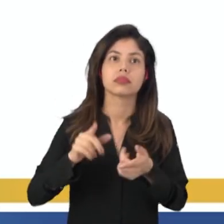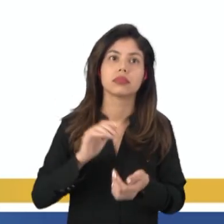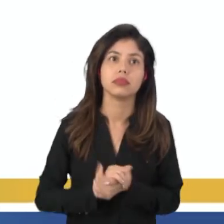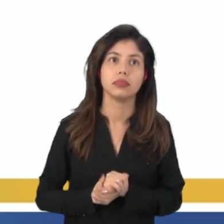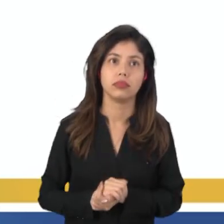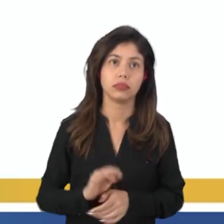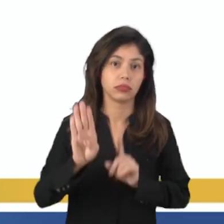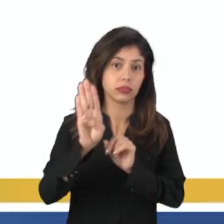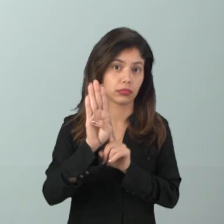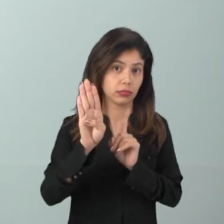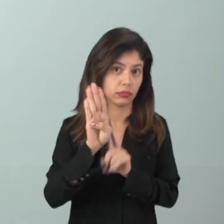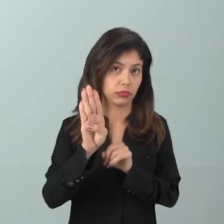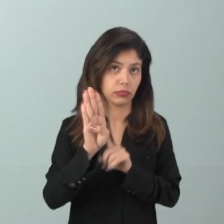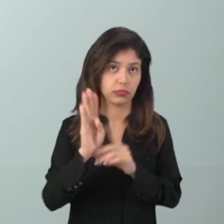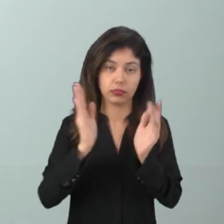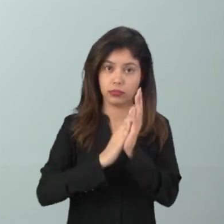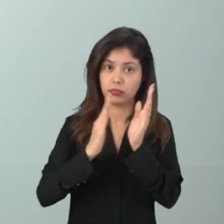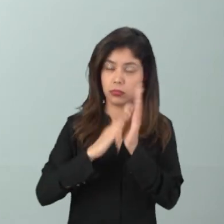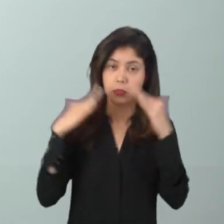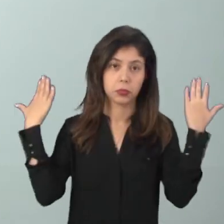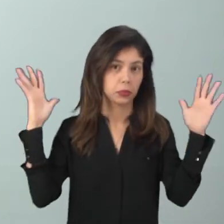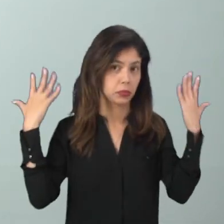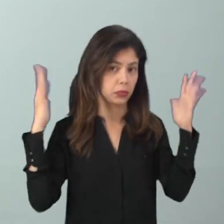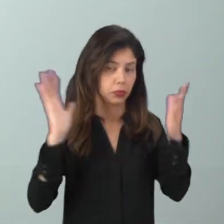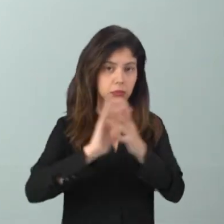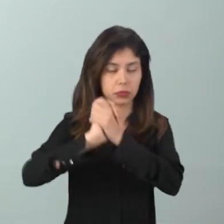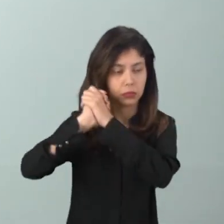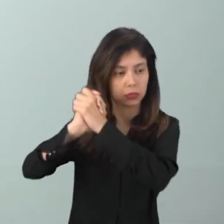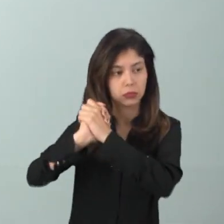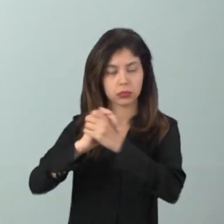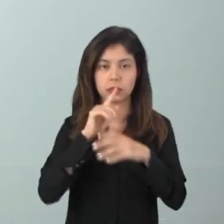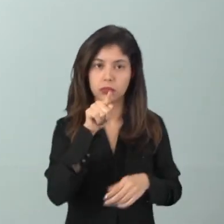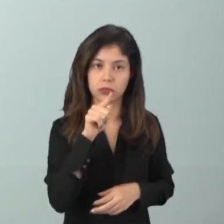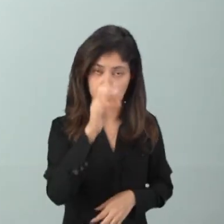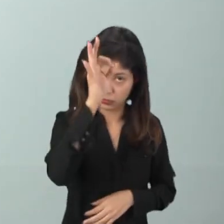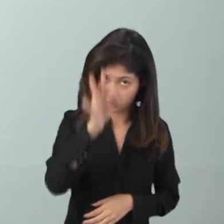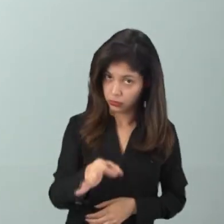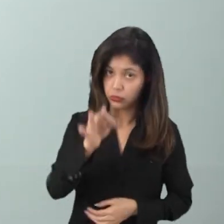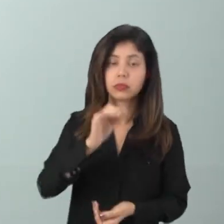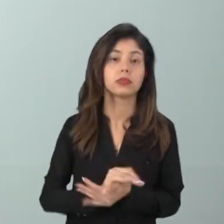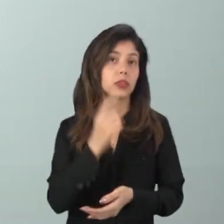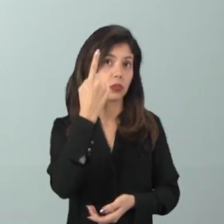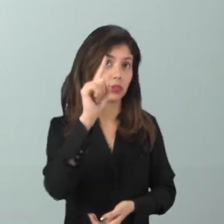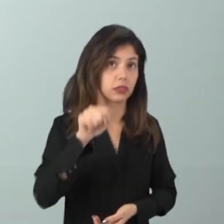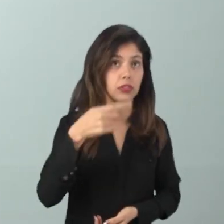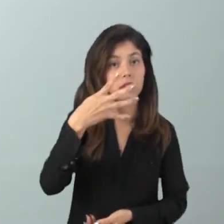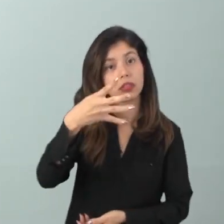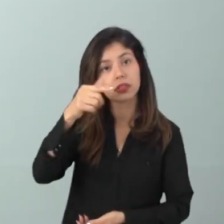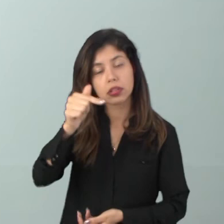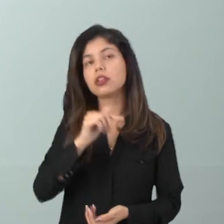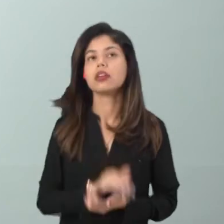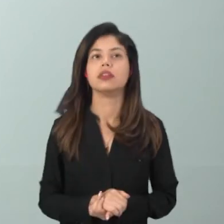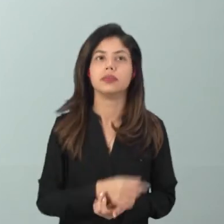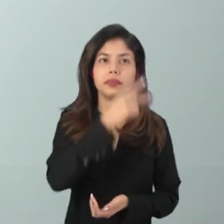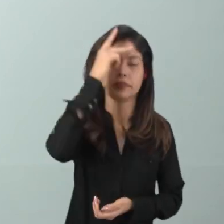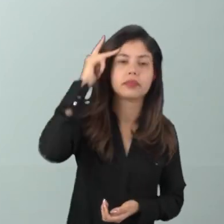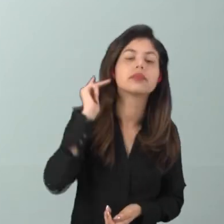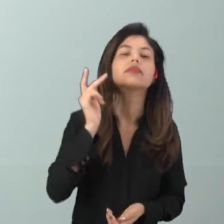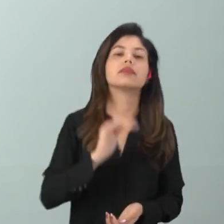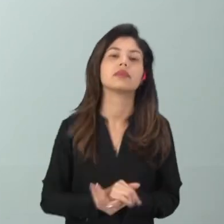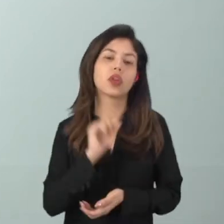é letra B! Parabéns, é isso mesmo. Só 1,47 vezes, ou cerca